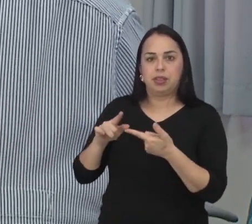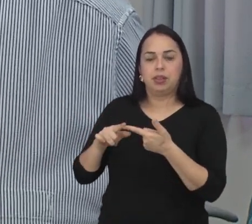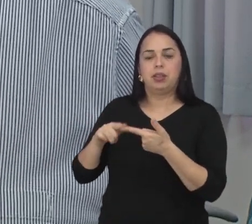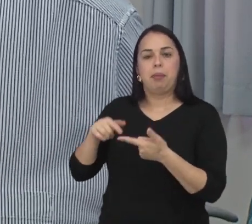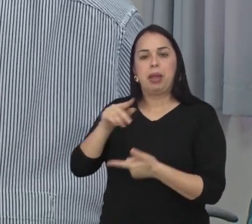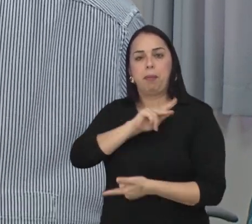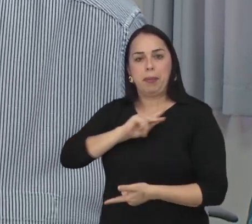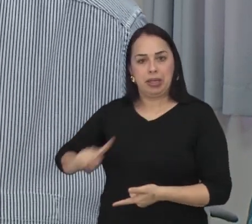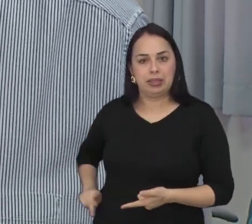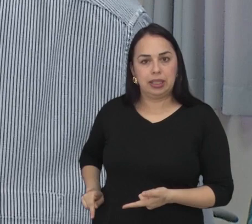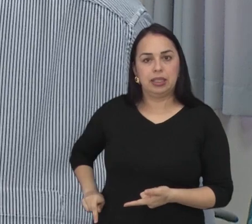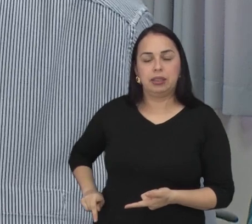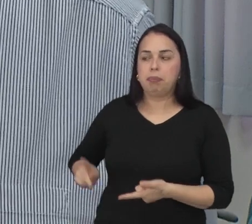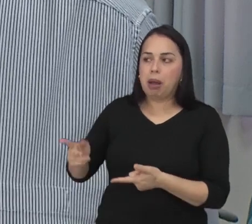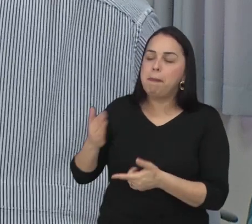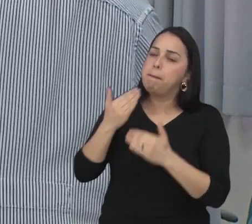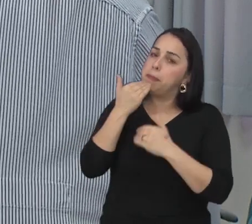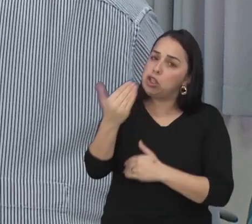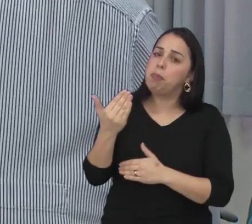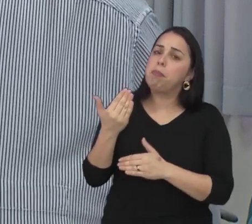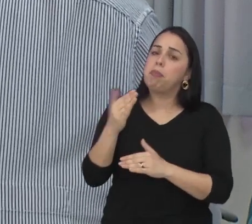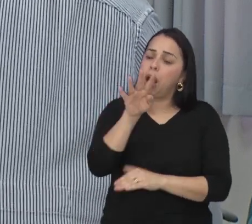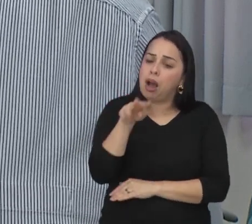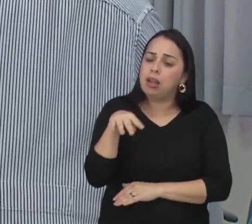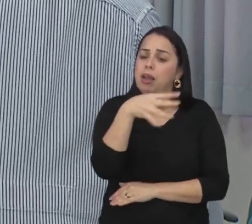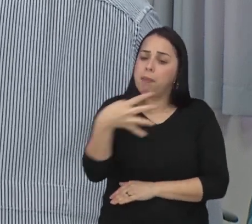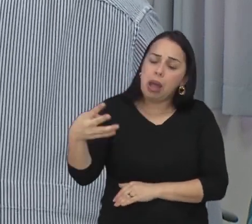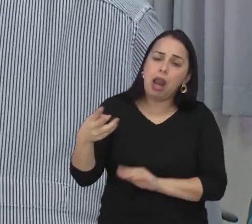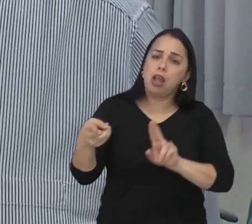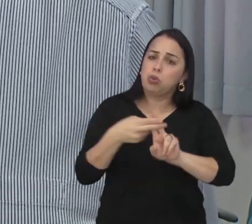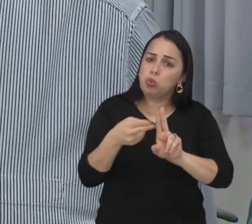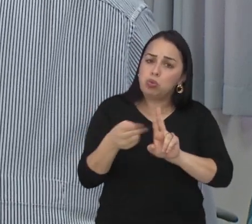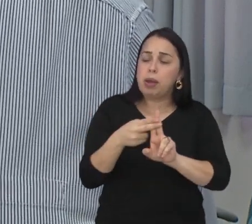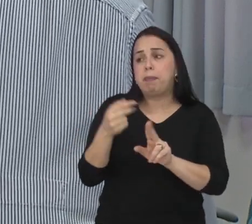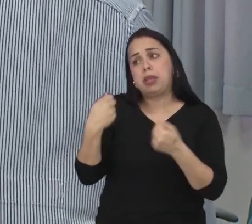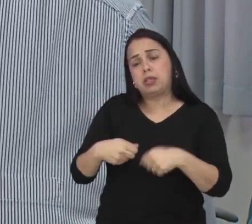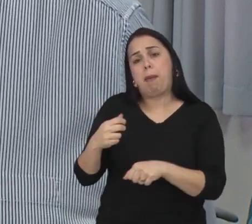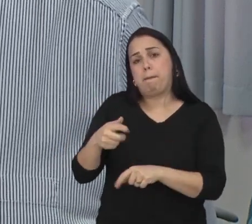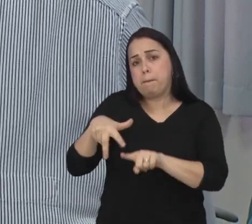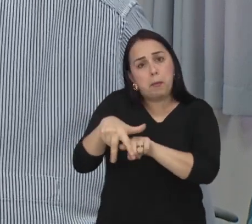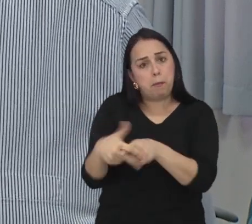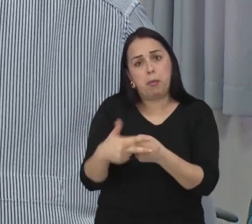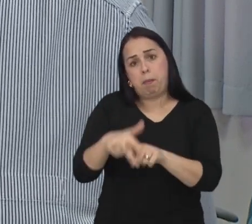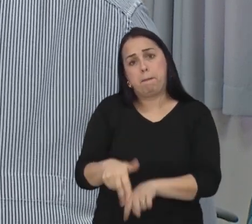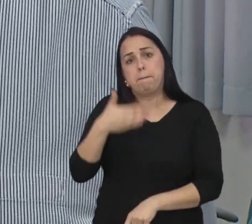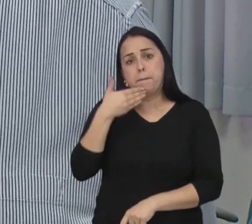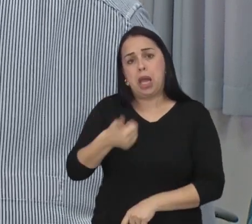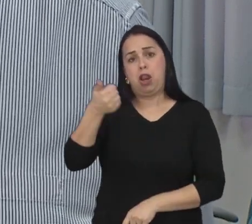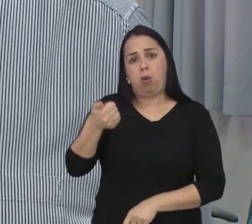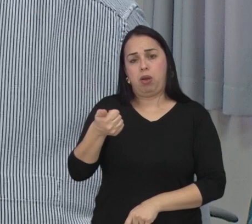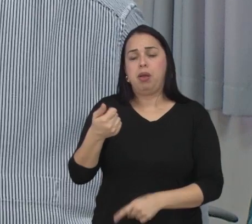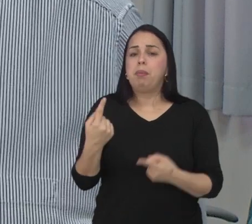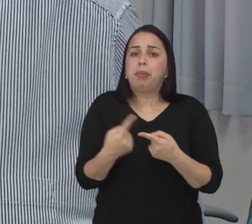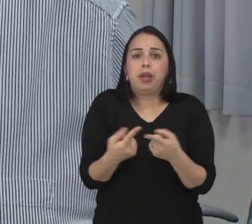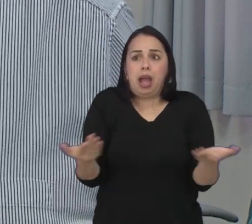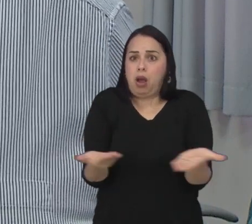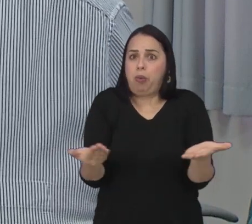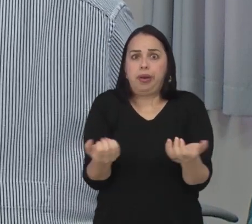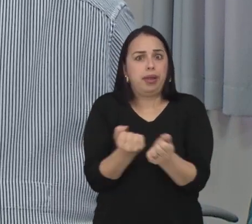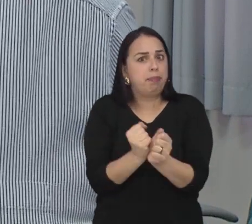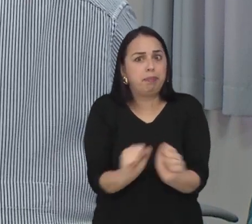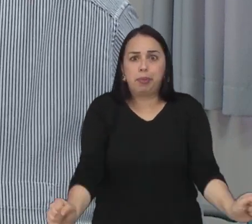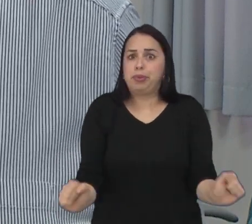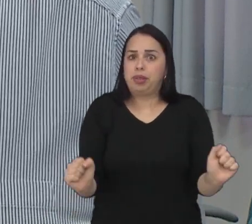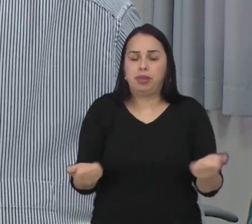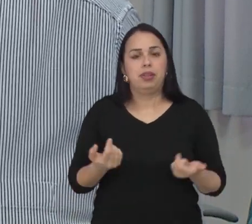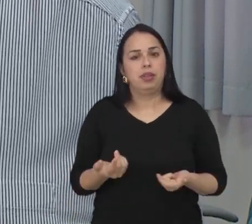ministério na presidência da república para melhorar essa tabela porque não é possível a gente trabalhar com com